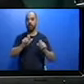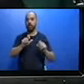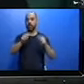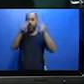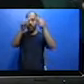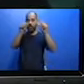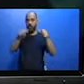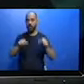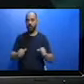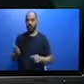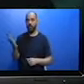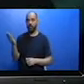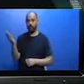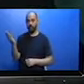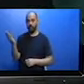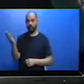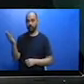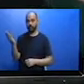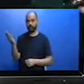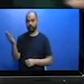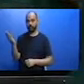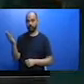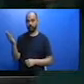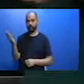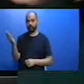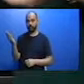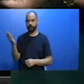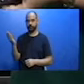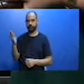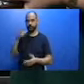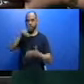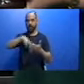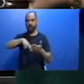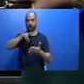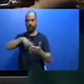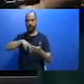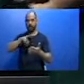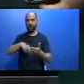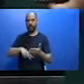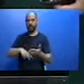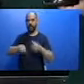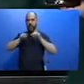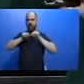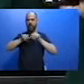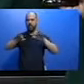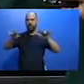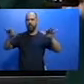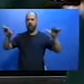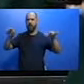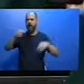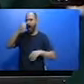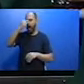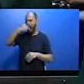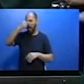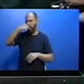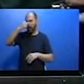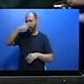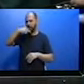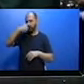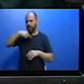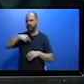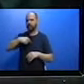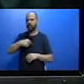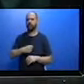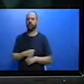cartaz vamos ler esse cartaz me pare de espalhar gripe cubra a boca e